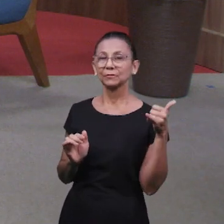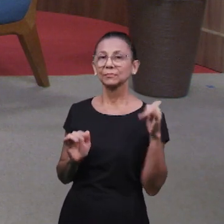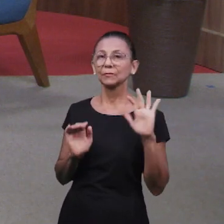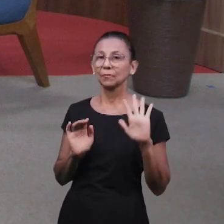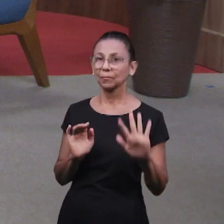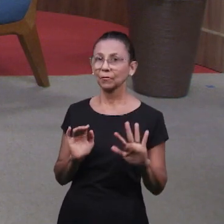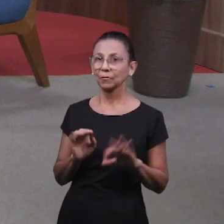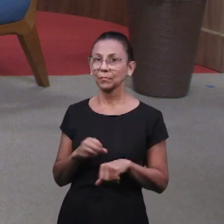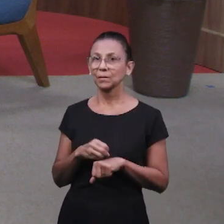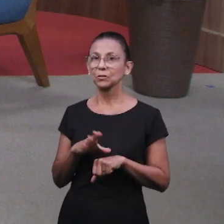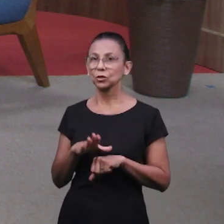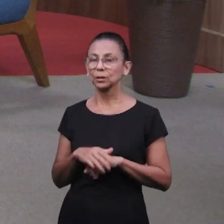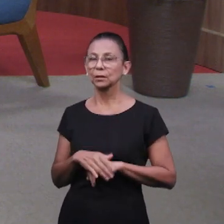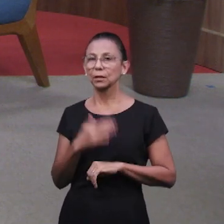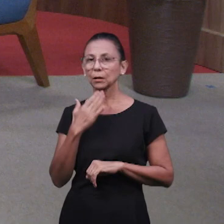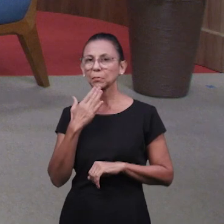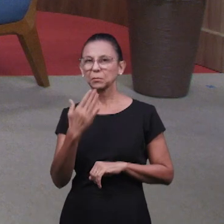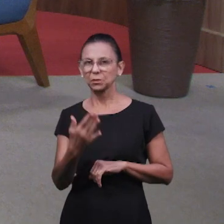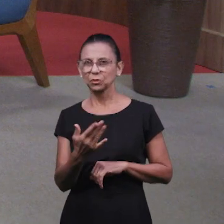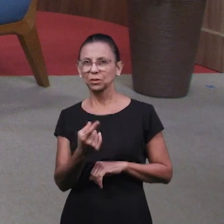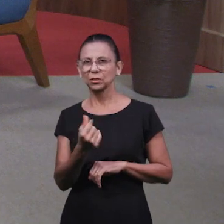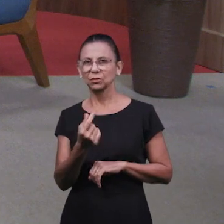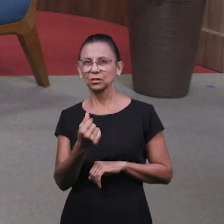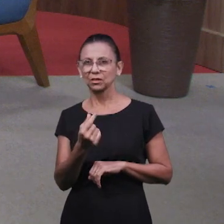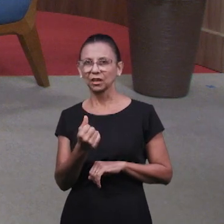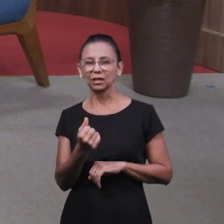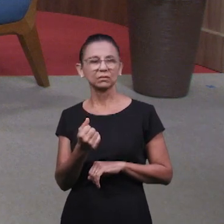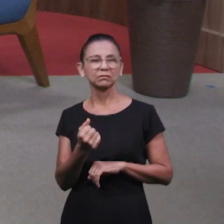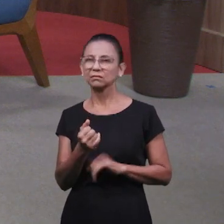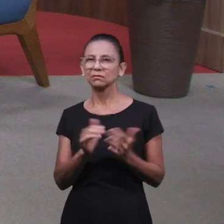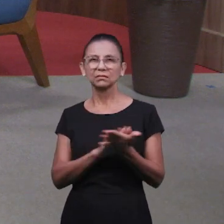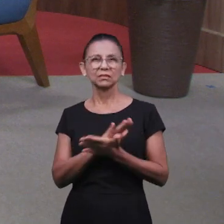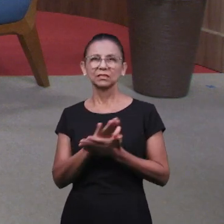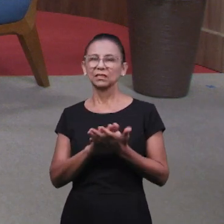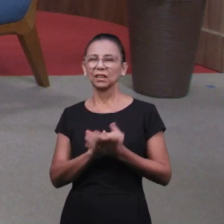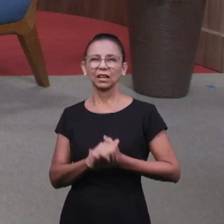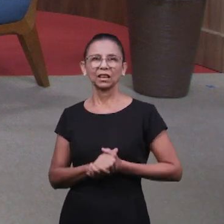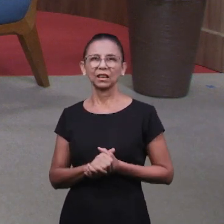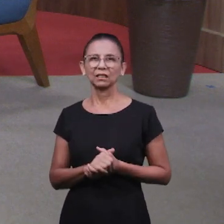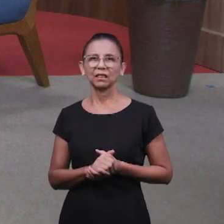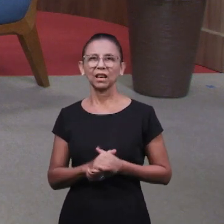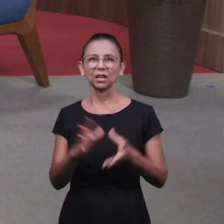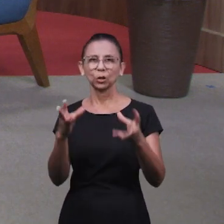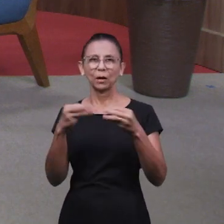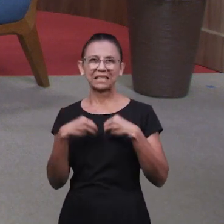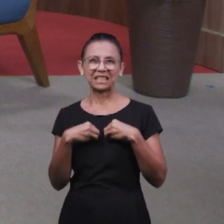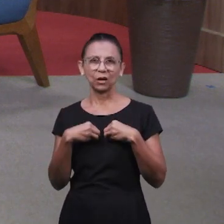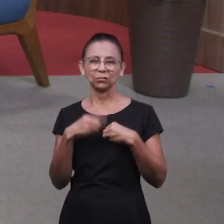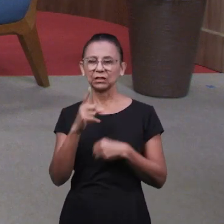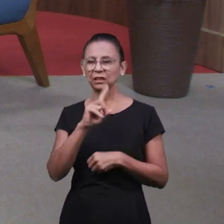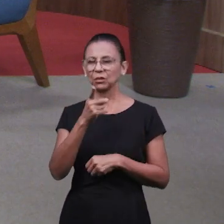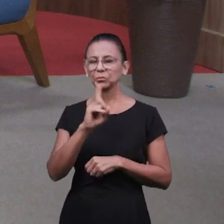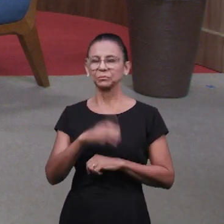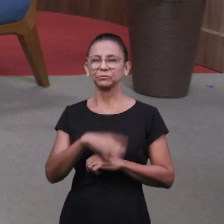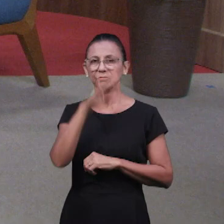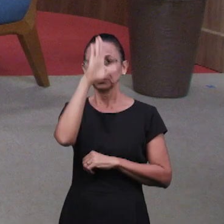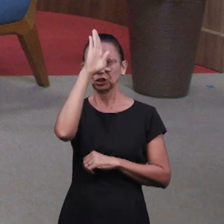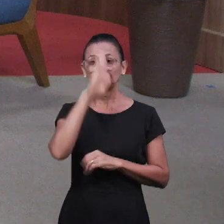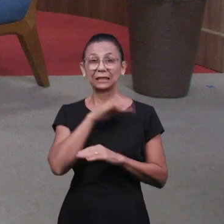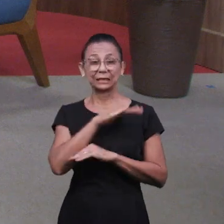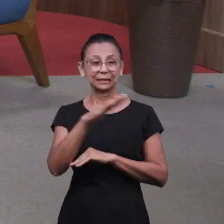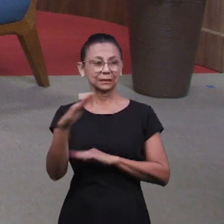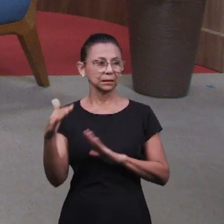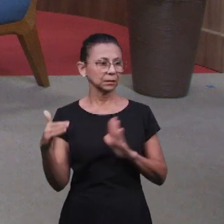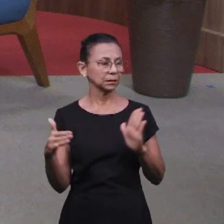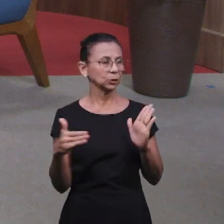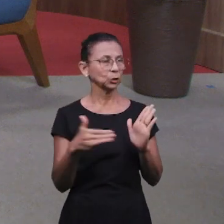uma coisa, tá? Nós não vamos te pedir qualquer contribuição financeira, nem mesmo uma oferta. É tudo de graça